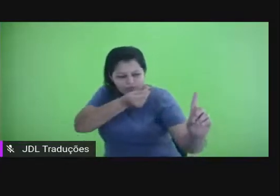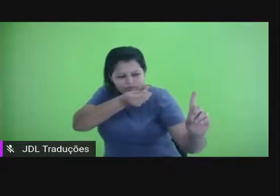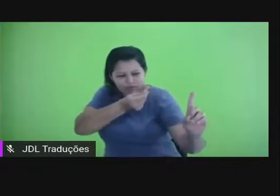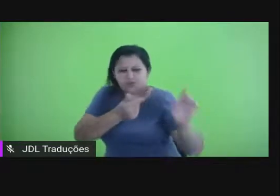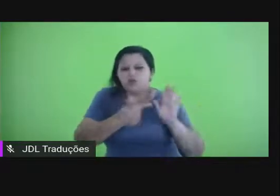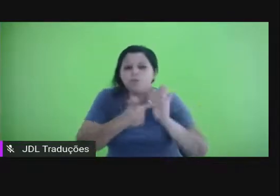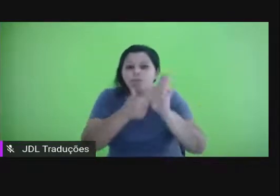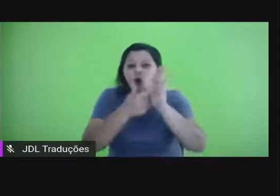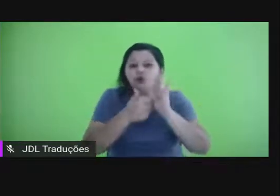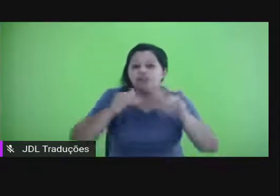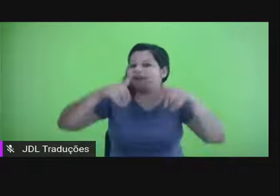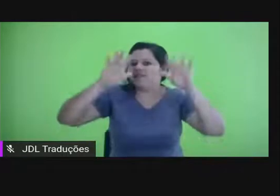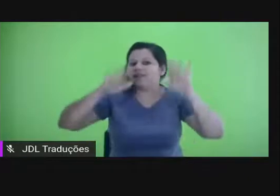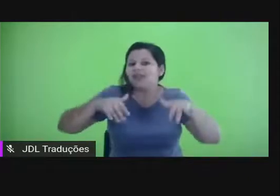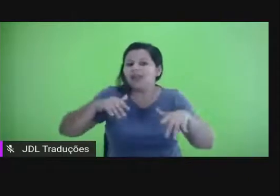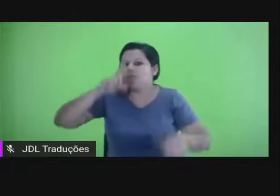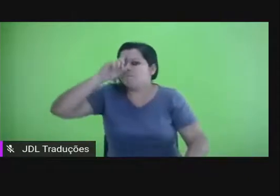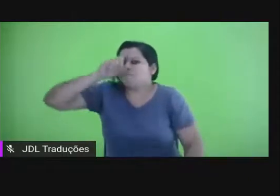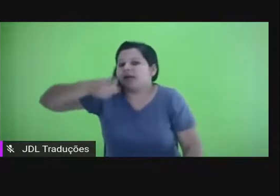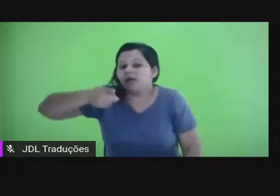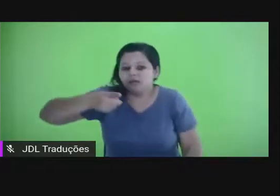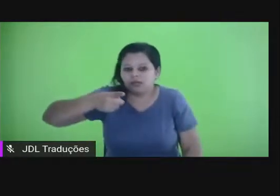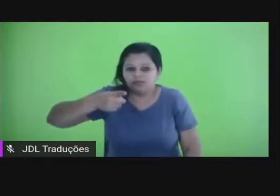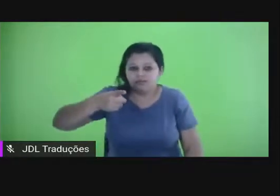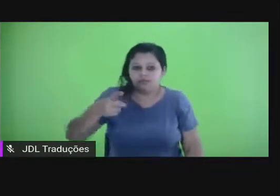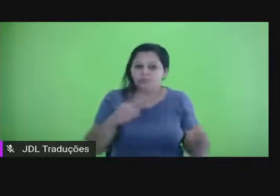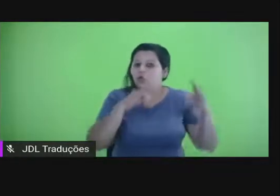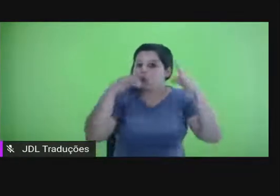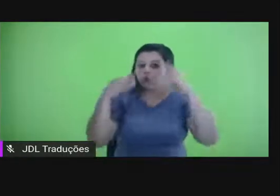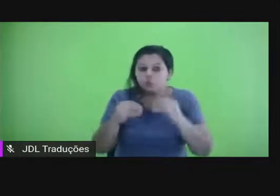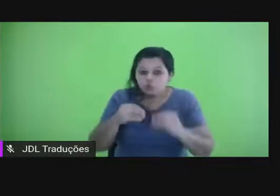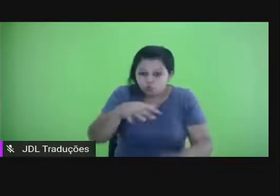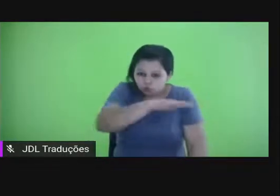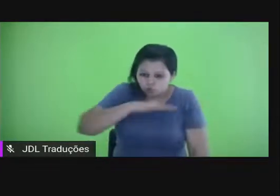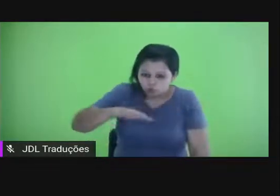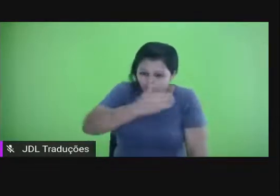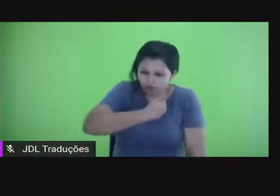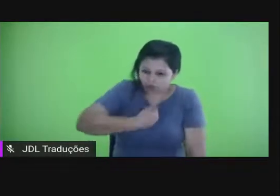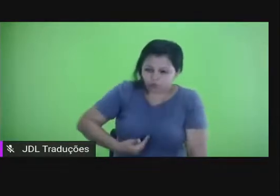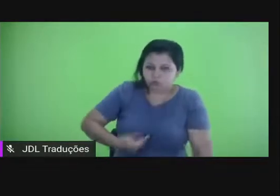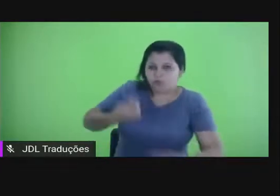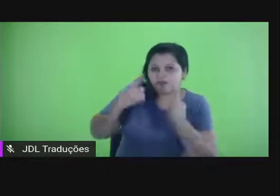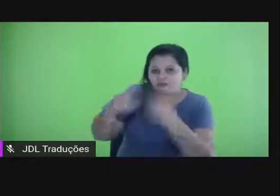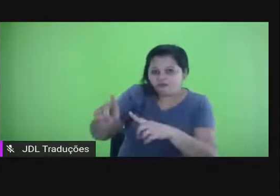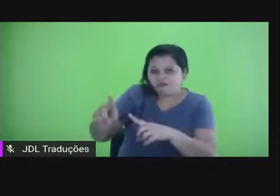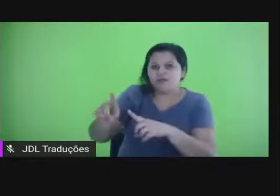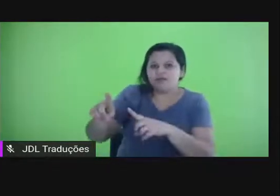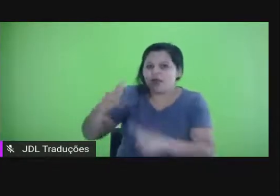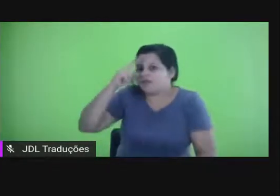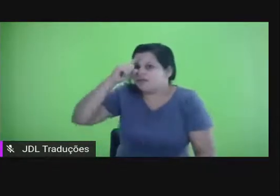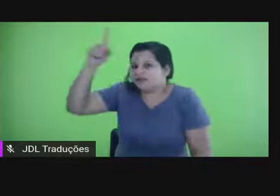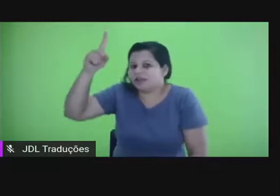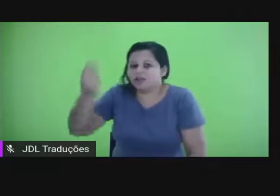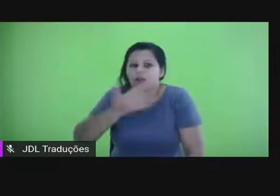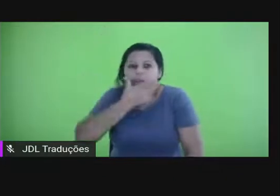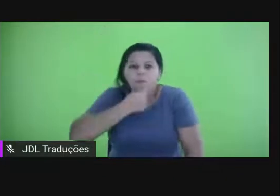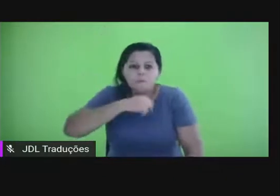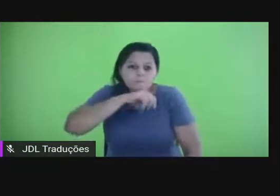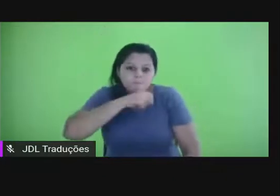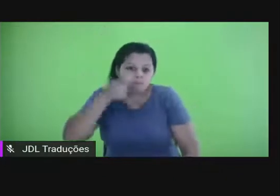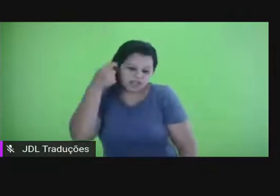no espaço público está confrontando a ideia patriarcal que começa lá na polis, de que o espaço público